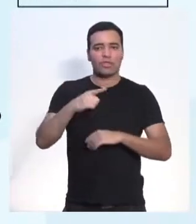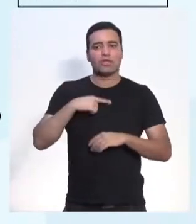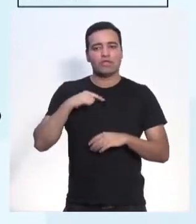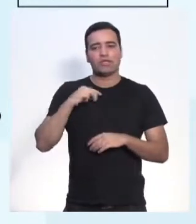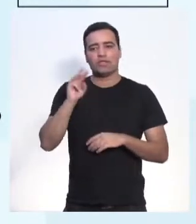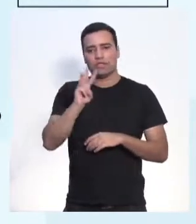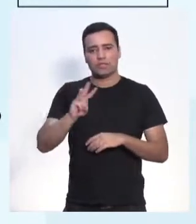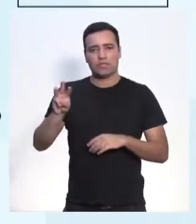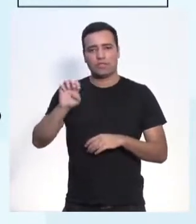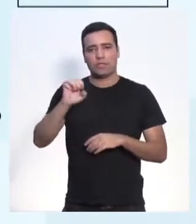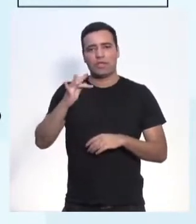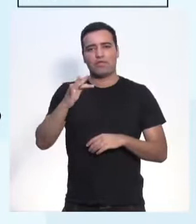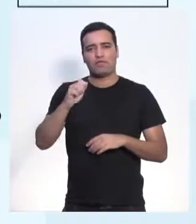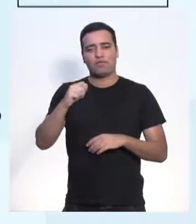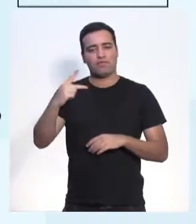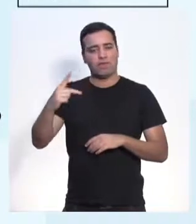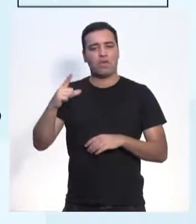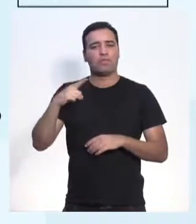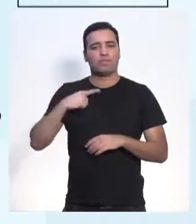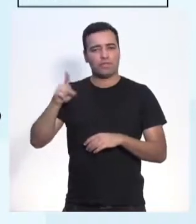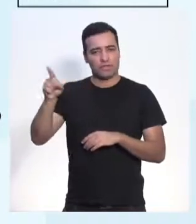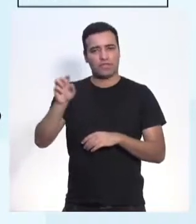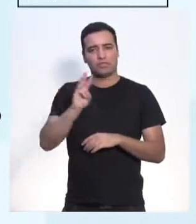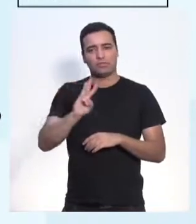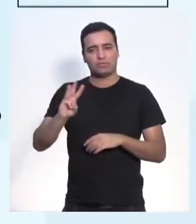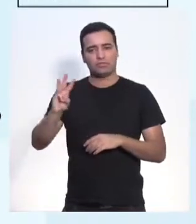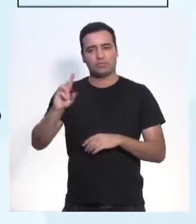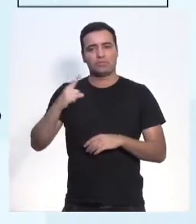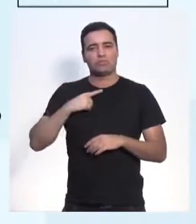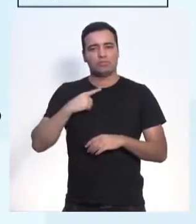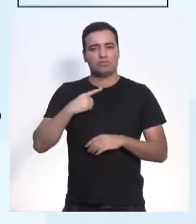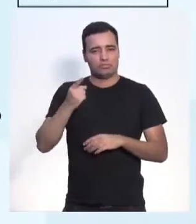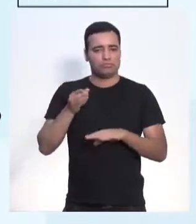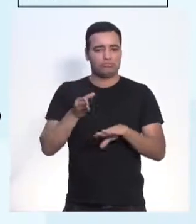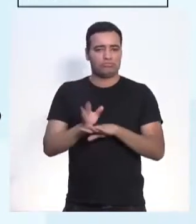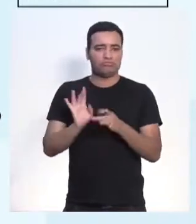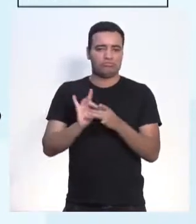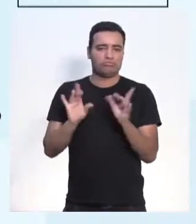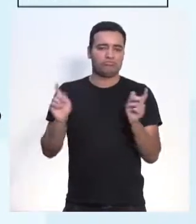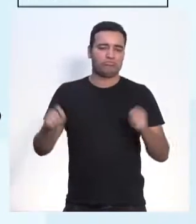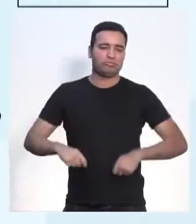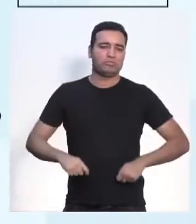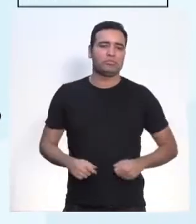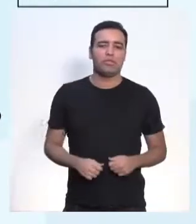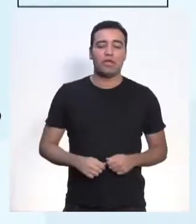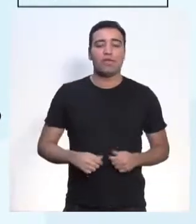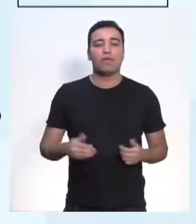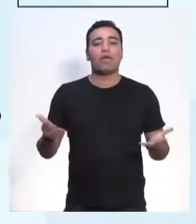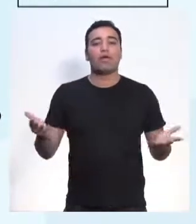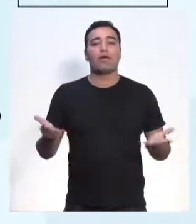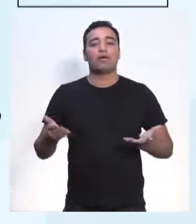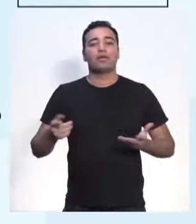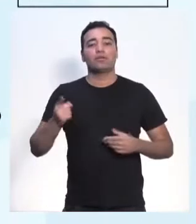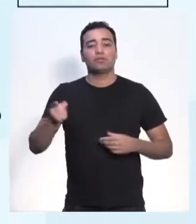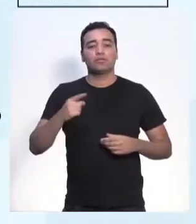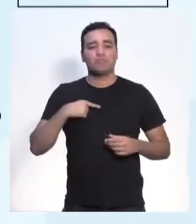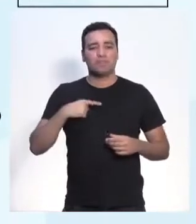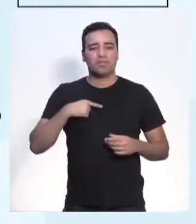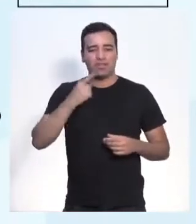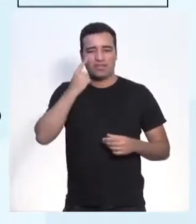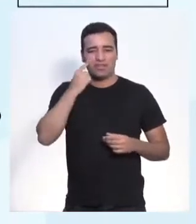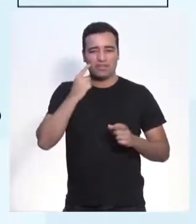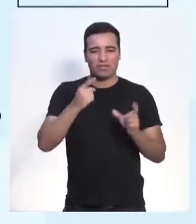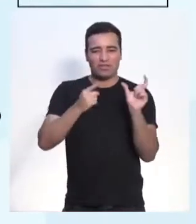da EFAP, vocês podem pegar os exercícios lá também, vocês também têm acesso, tá? Então vocês vão fazer o que agora? Vocês vão completar